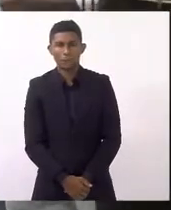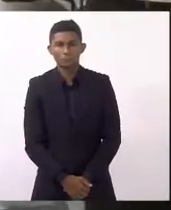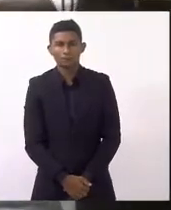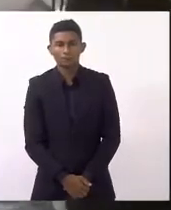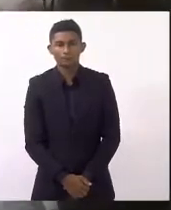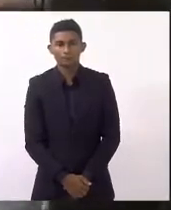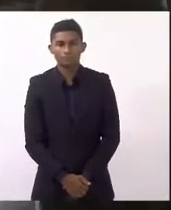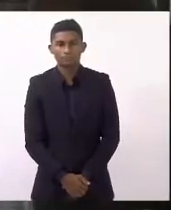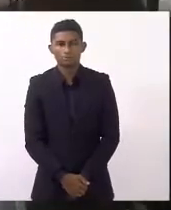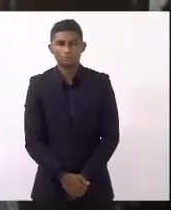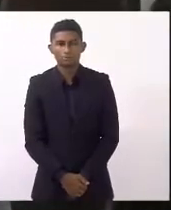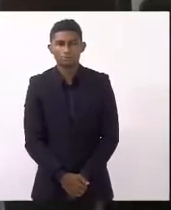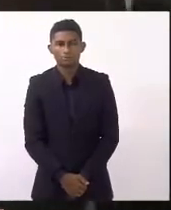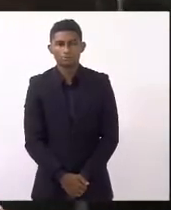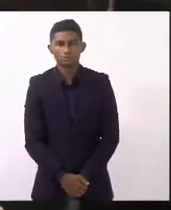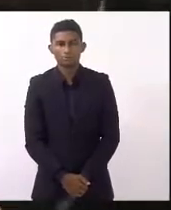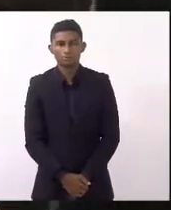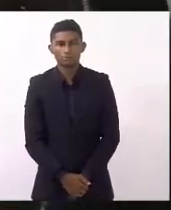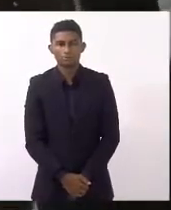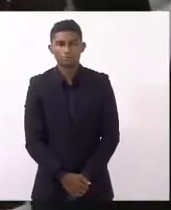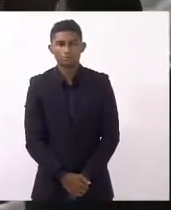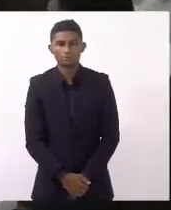E aí